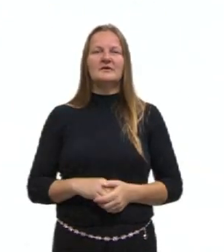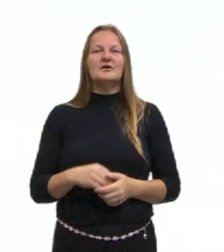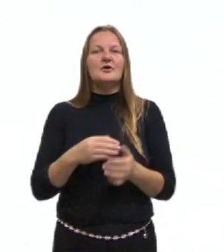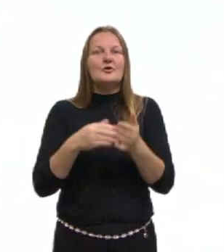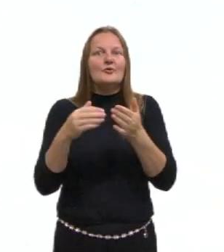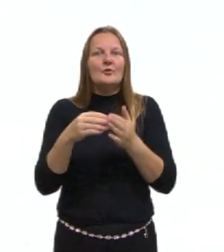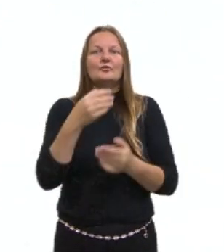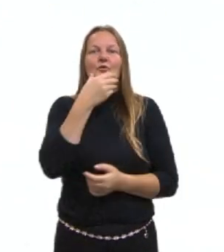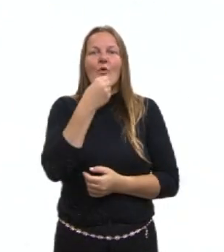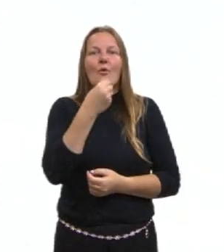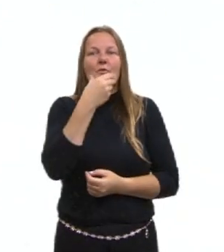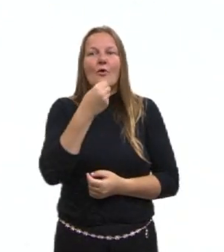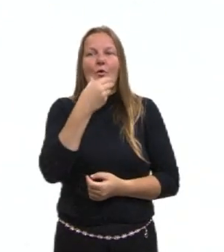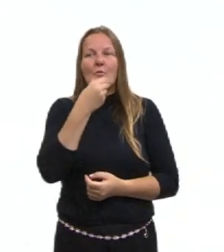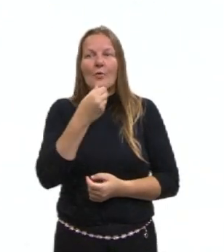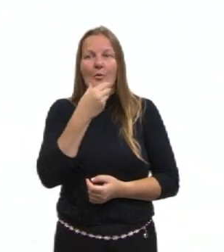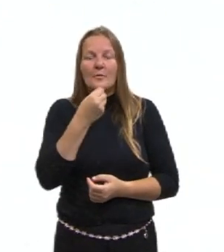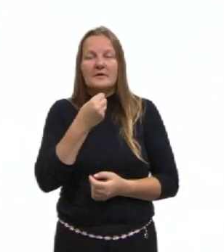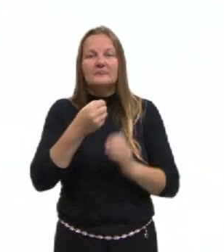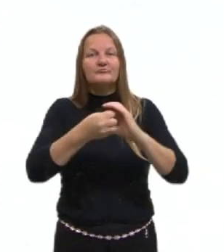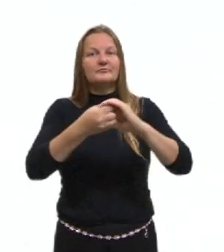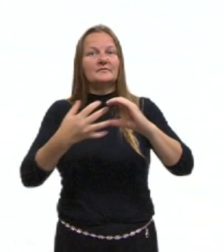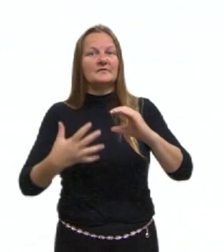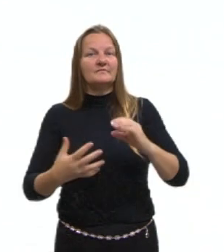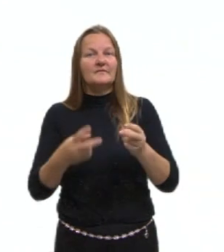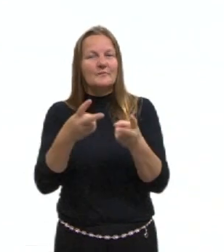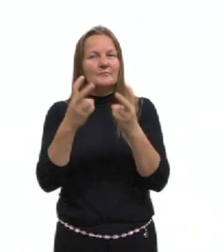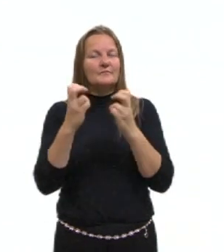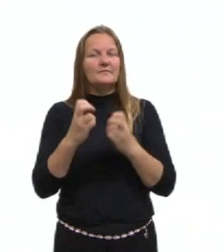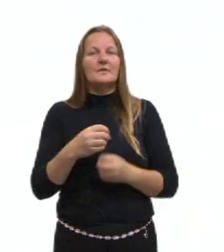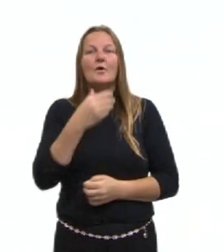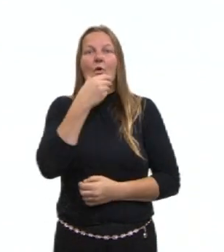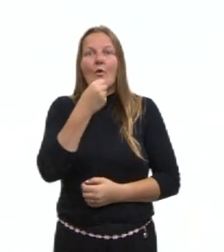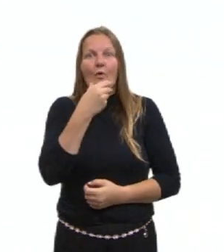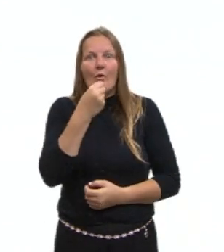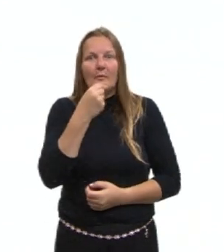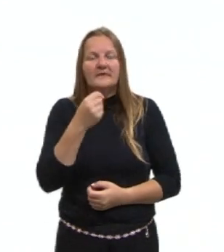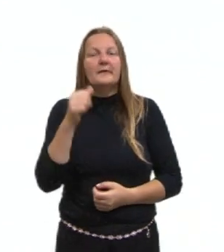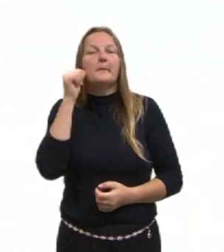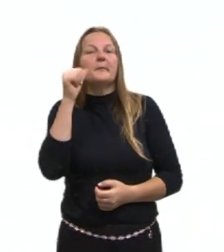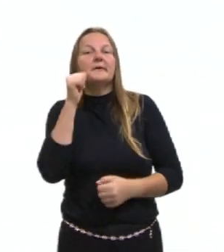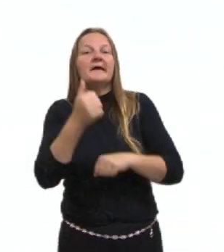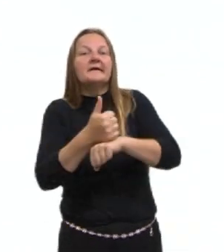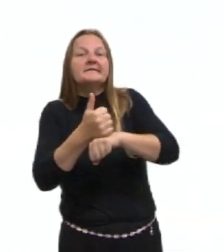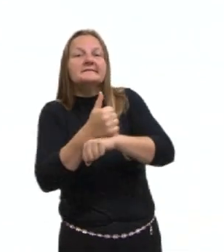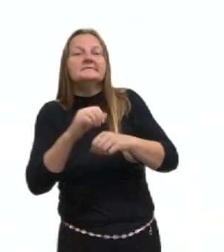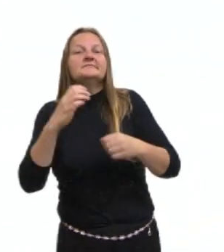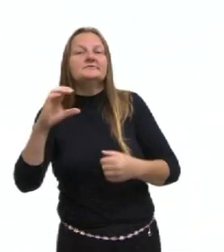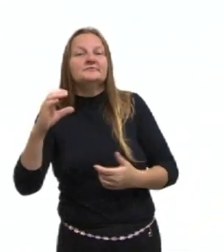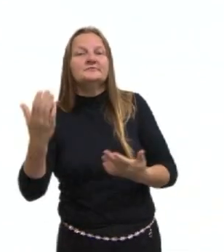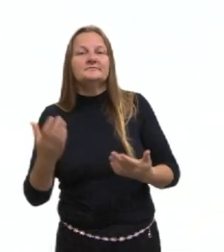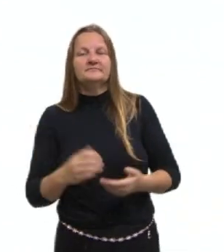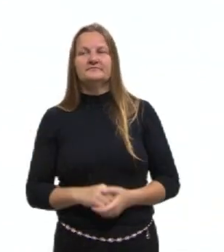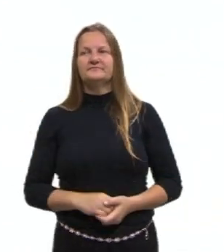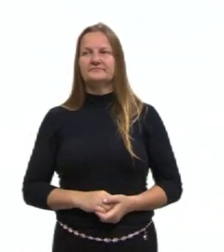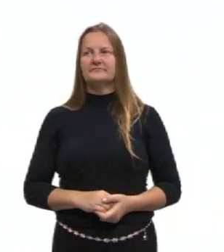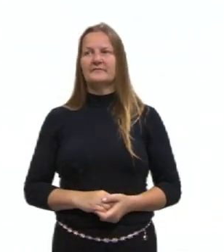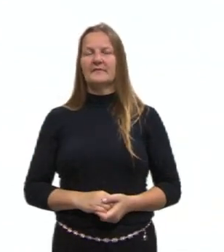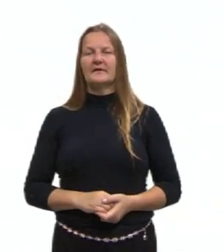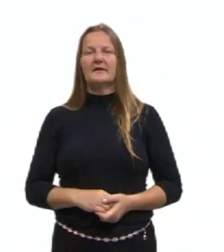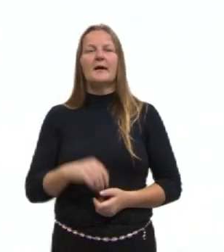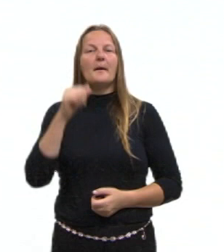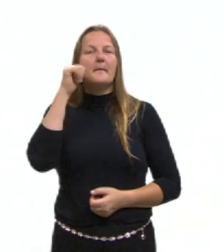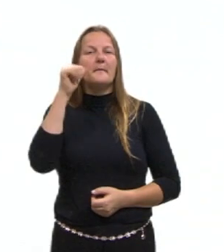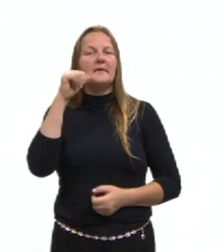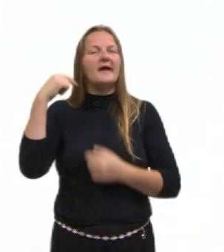são homens. É, a principal característica que a gente consegue ver é que são homens, né? Até hoje, nós somos taxadas como